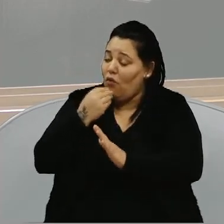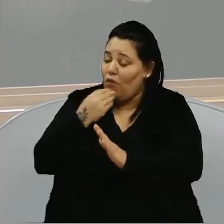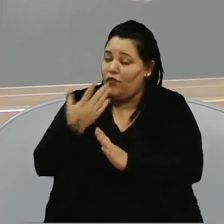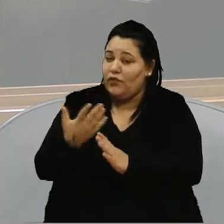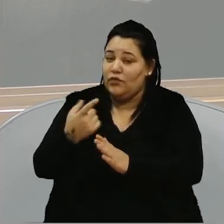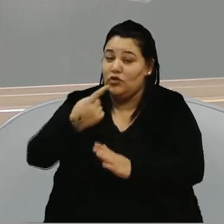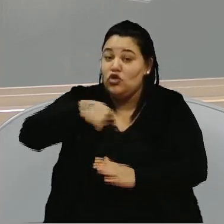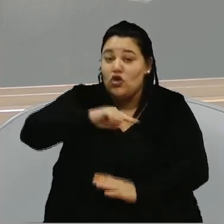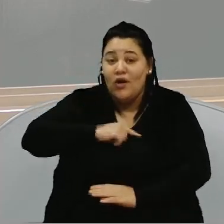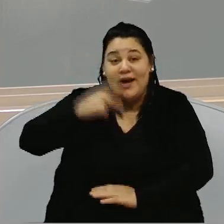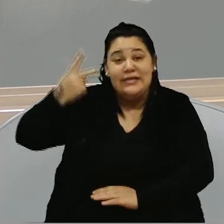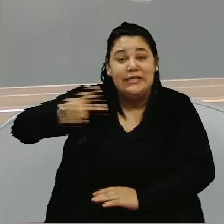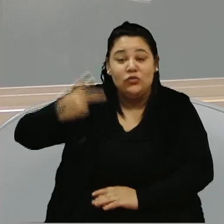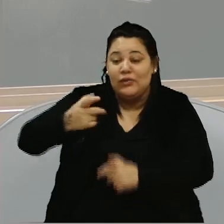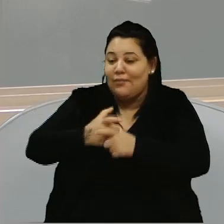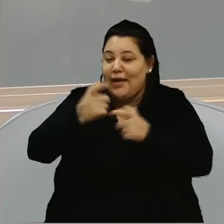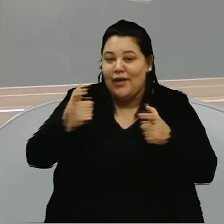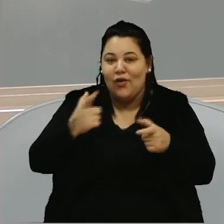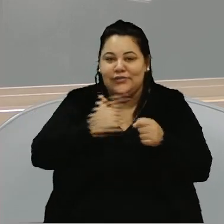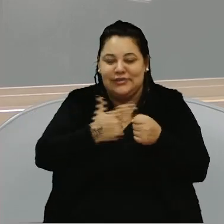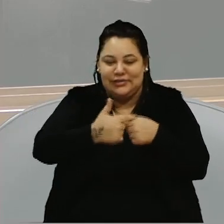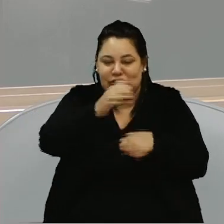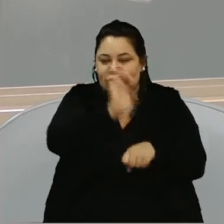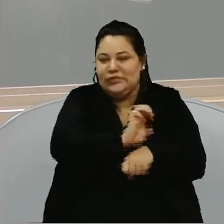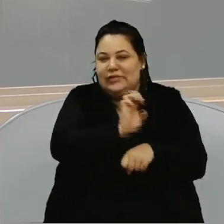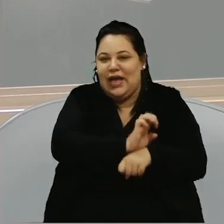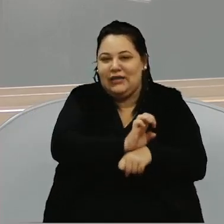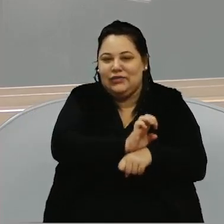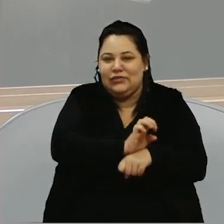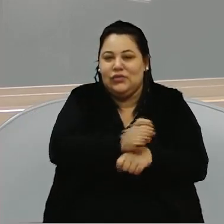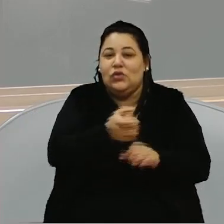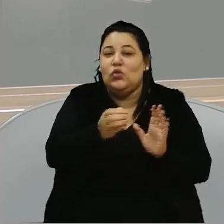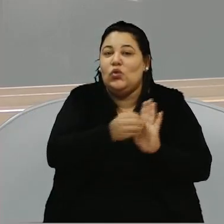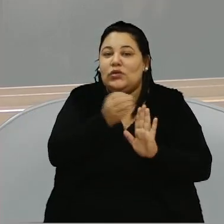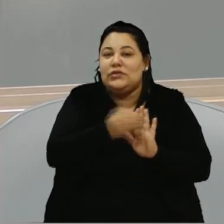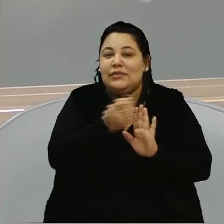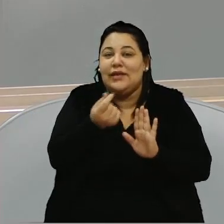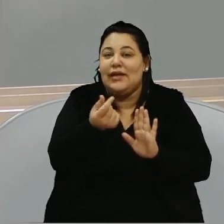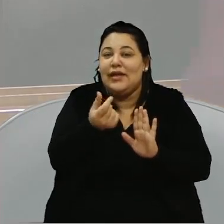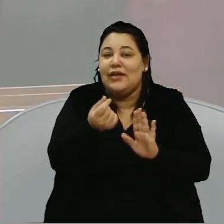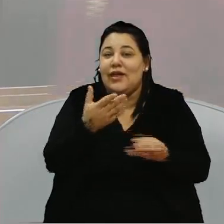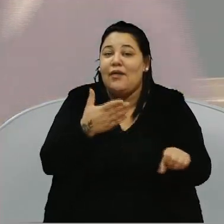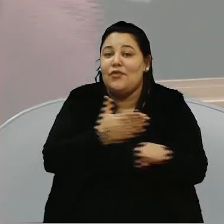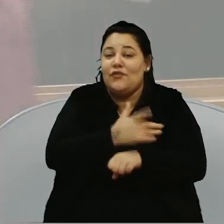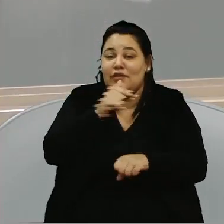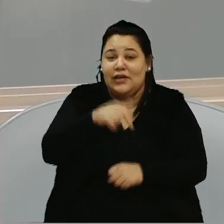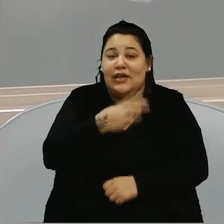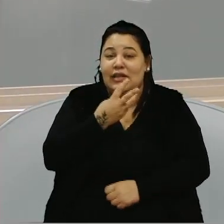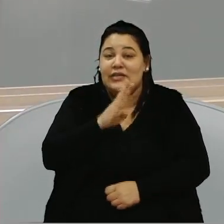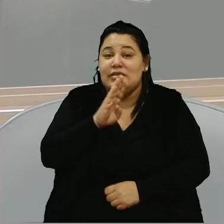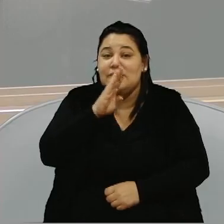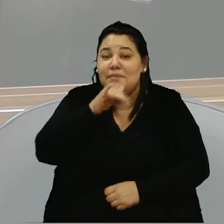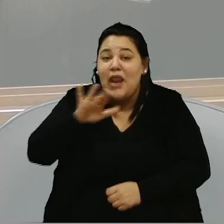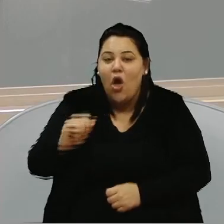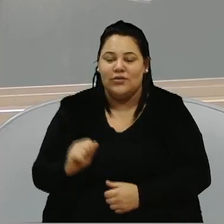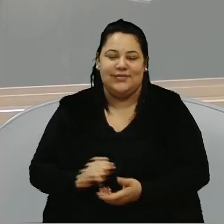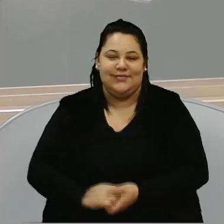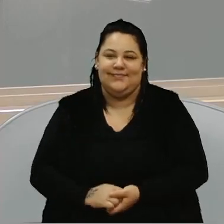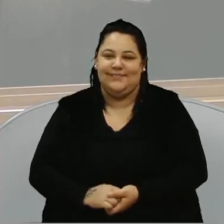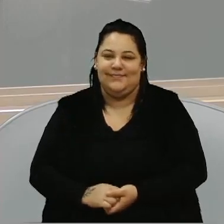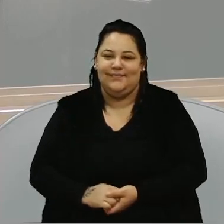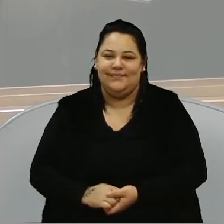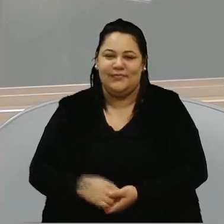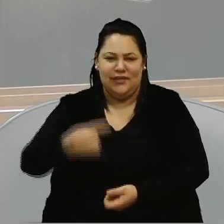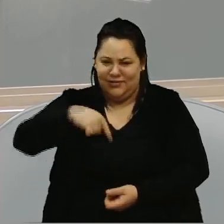maior cidade do estado do Rio Grande do Sul. O orçamento que nós aprovamos aqui é de quase 3 bi. E nós